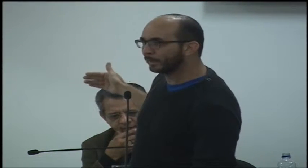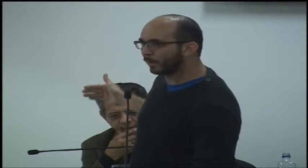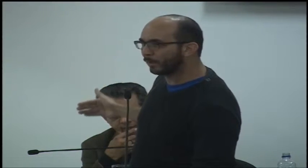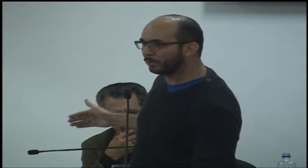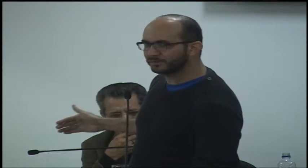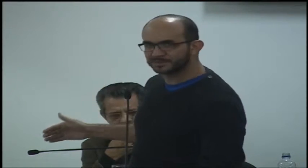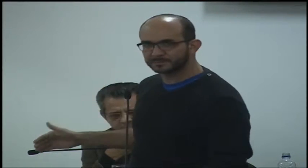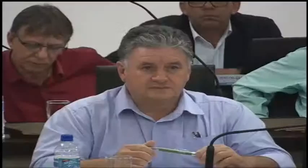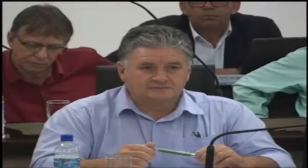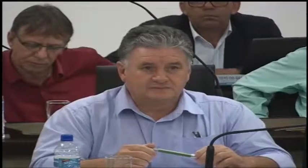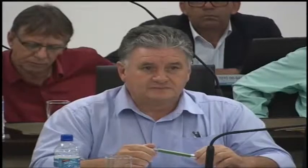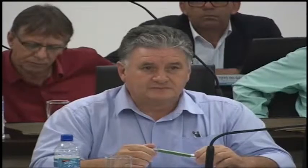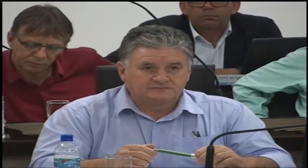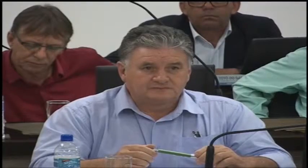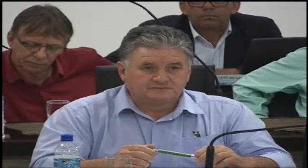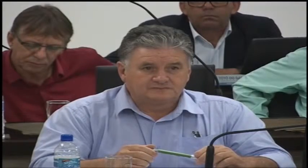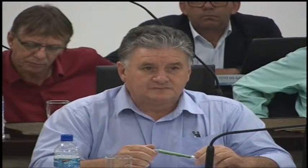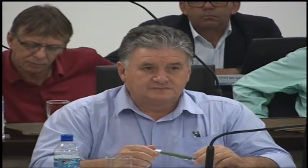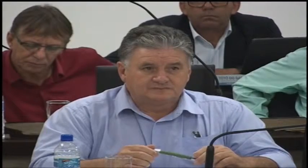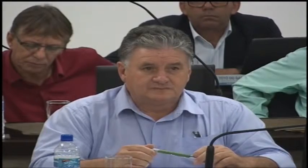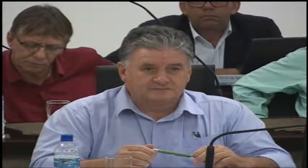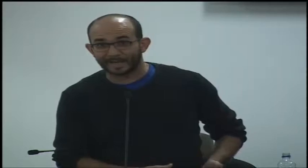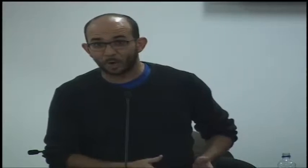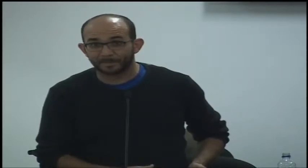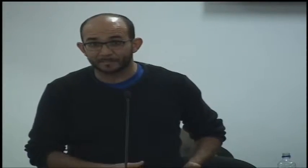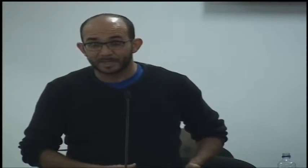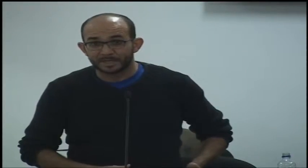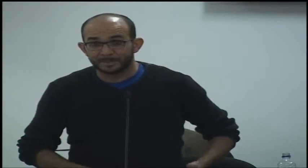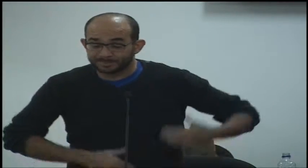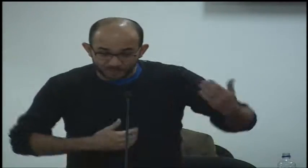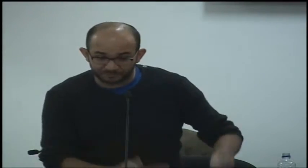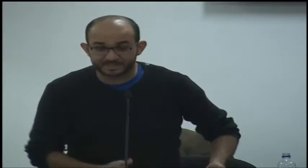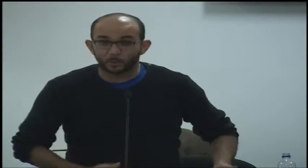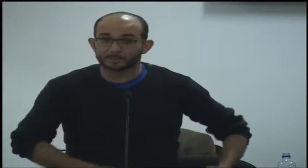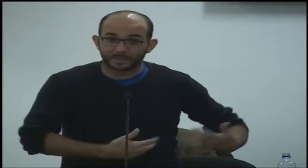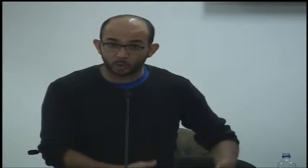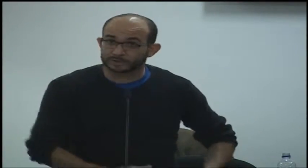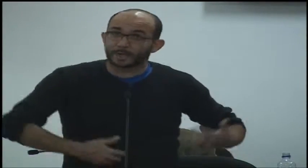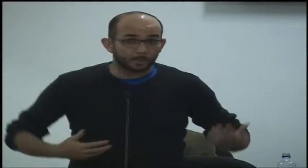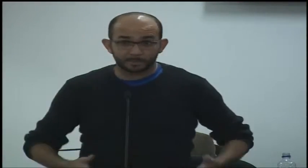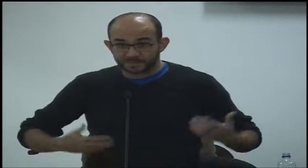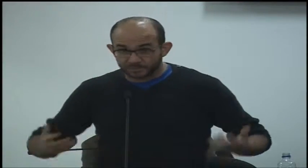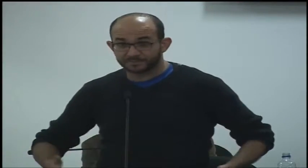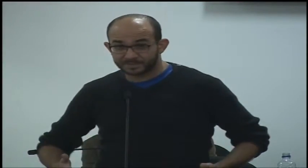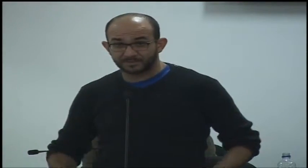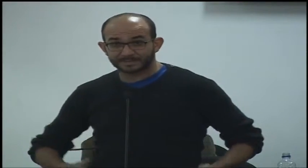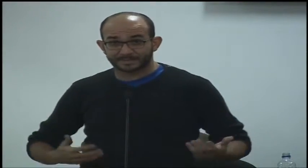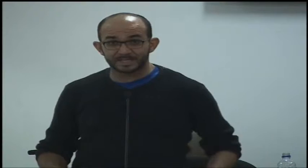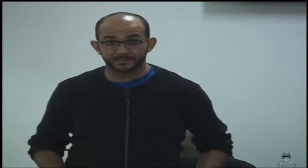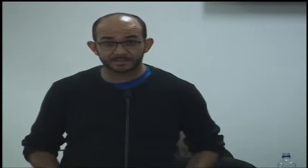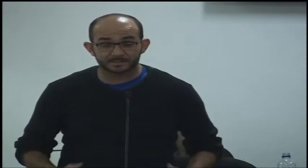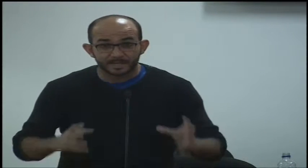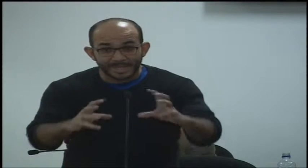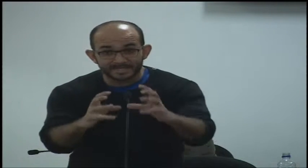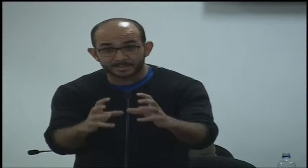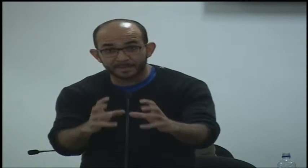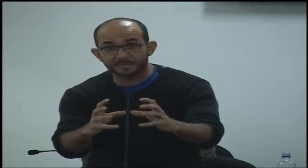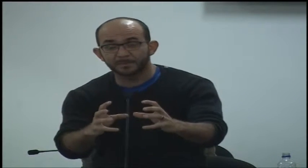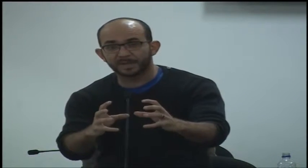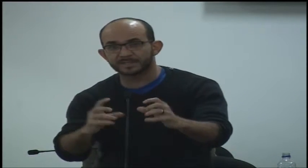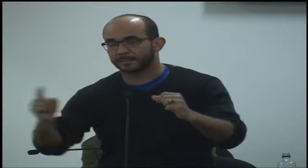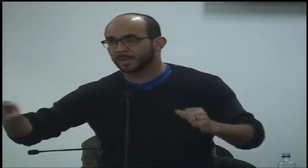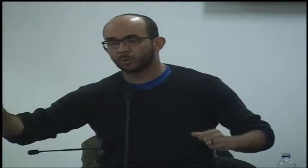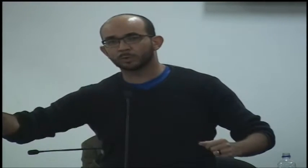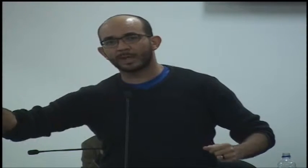Cônego Manuel Alves, a mesma empresa que executa aquela obra e precisou fazer outra, e a obra precisou ser feita 3 vezes, esta